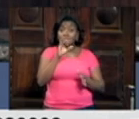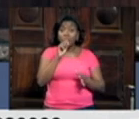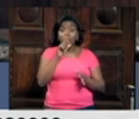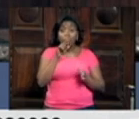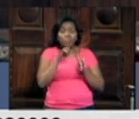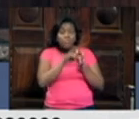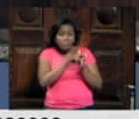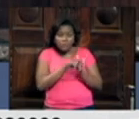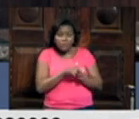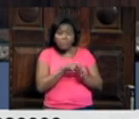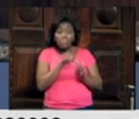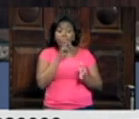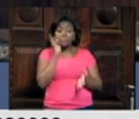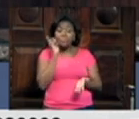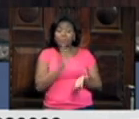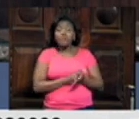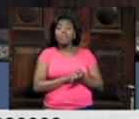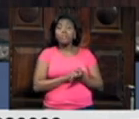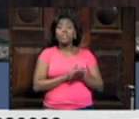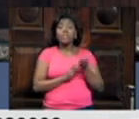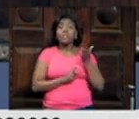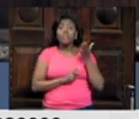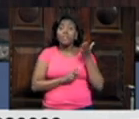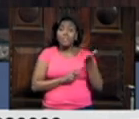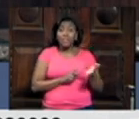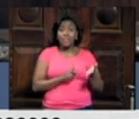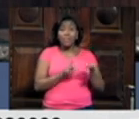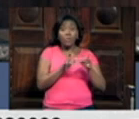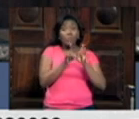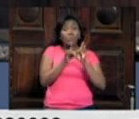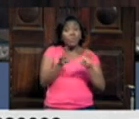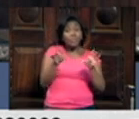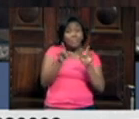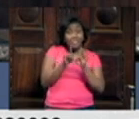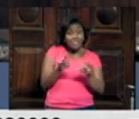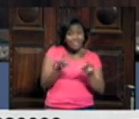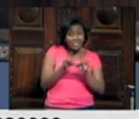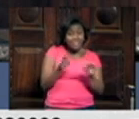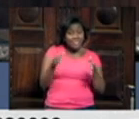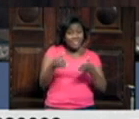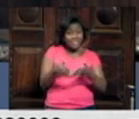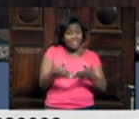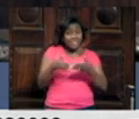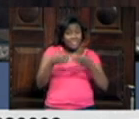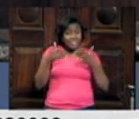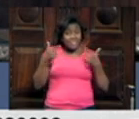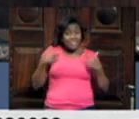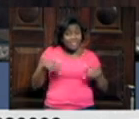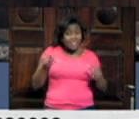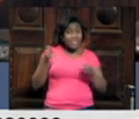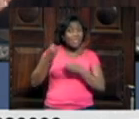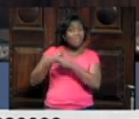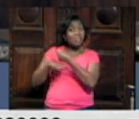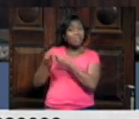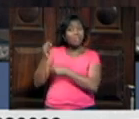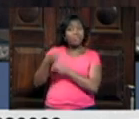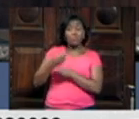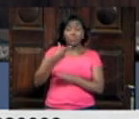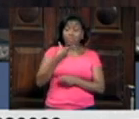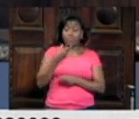examinar efetivamente a concessão dessa isenção nos anos de 2007